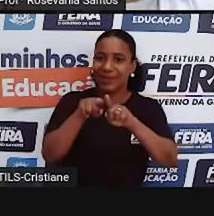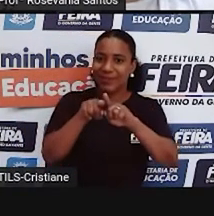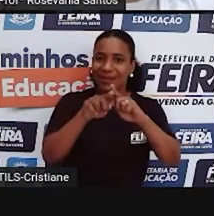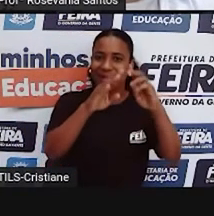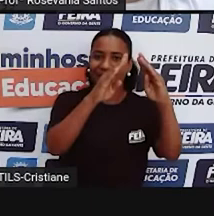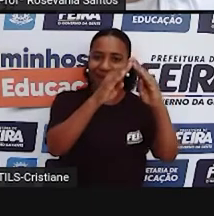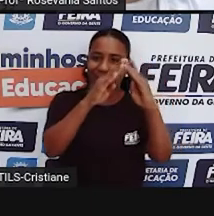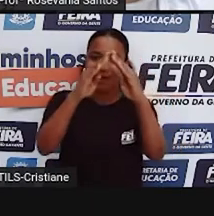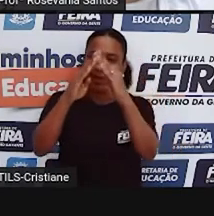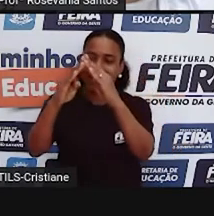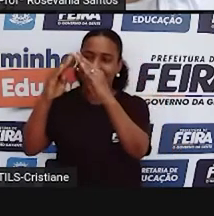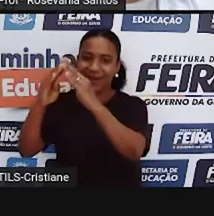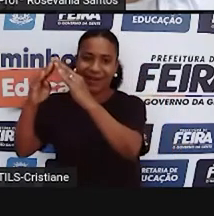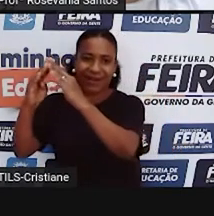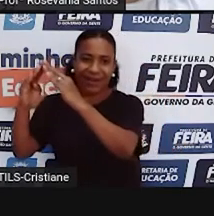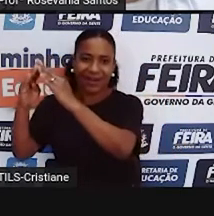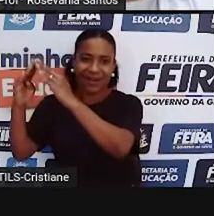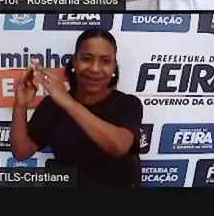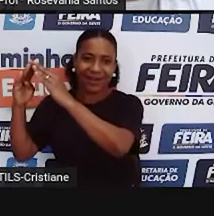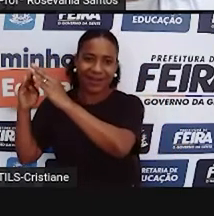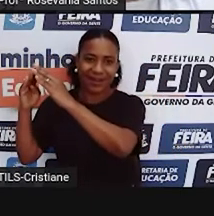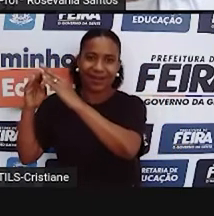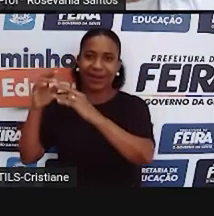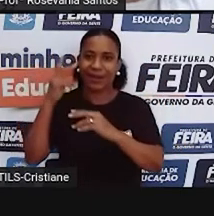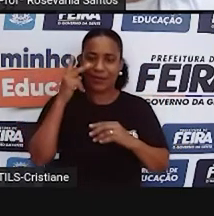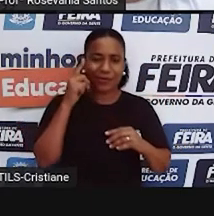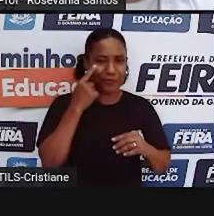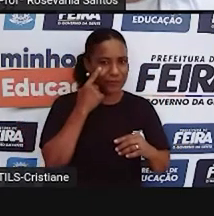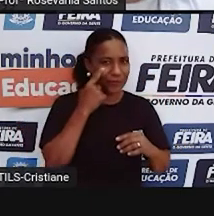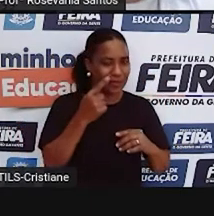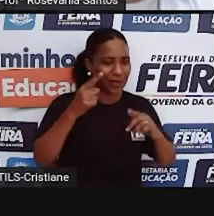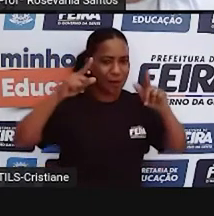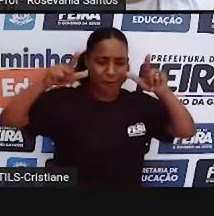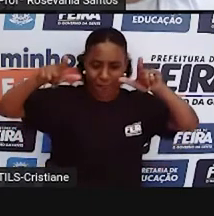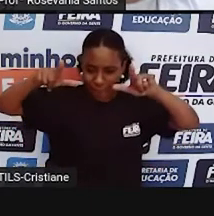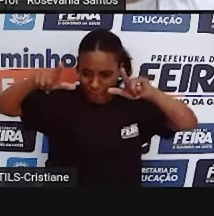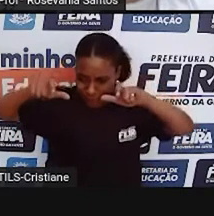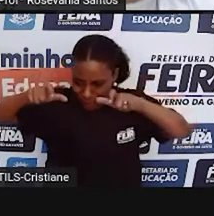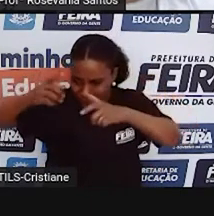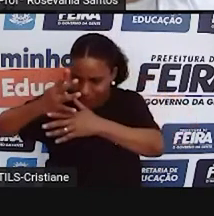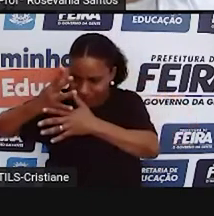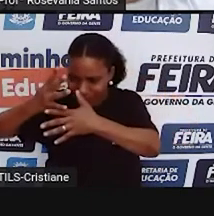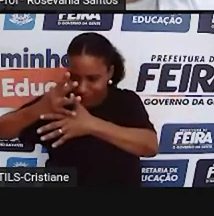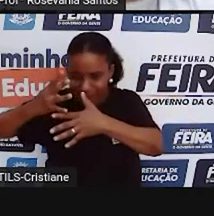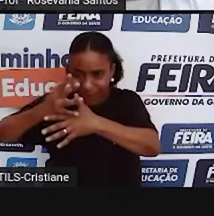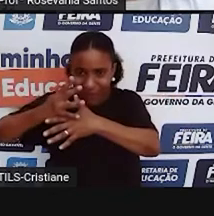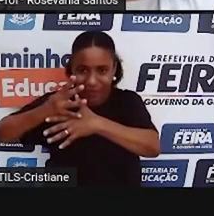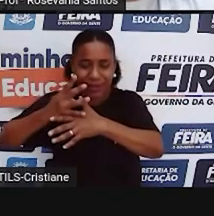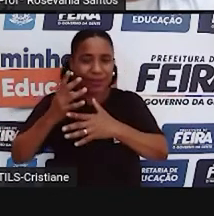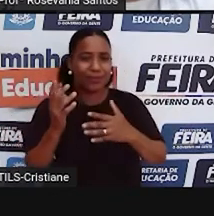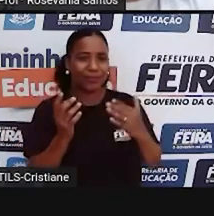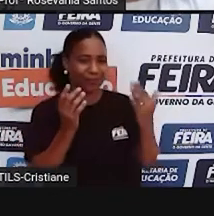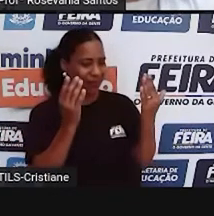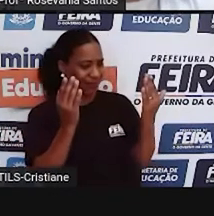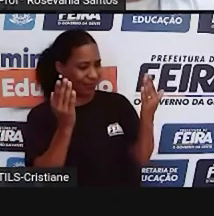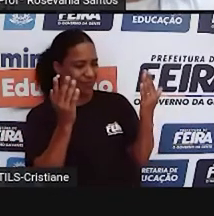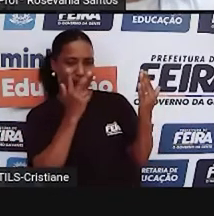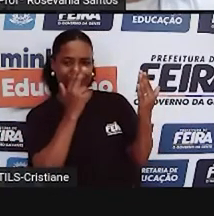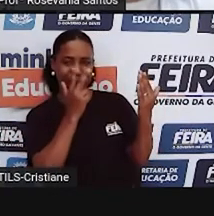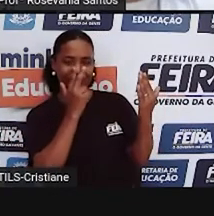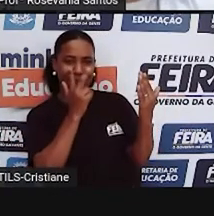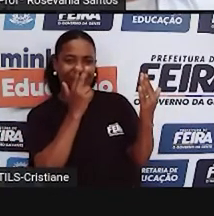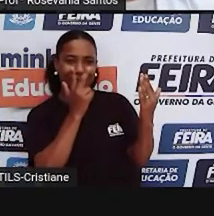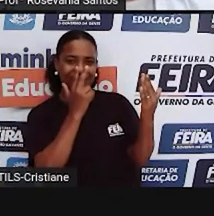réplica, a fotozinha dessa cidade. O que é que tem de interessante na cidade, né, que é a forma de você construir